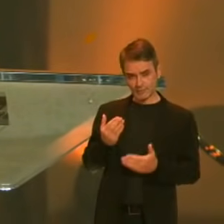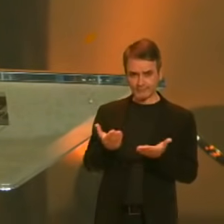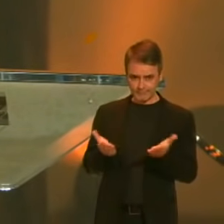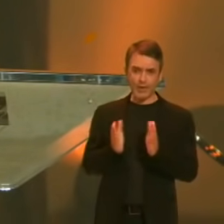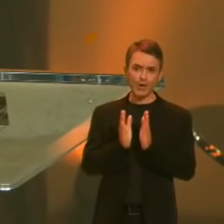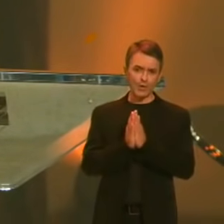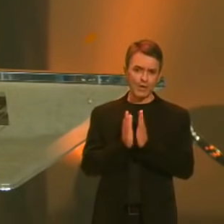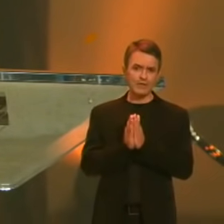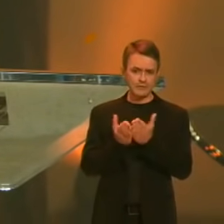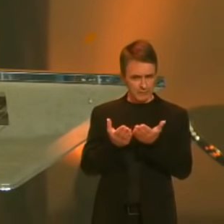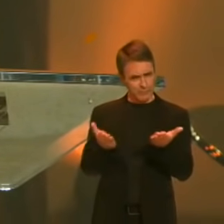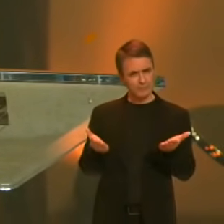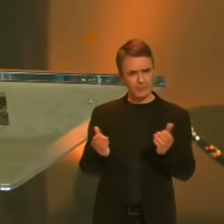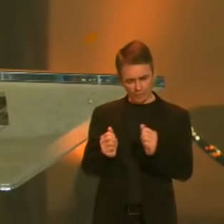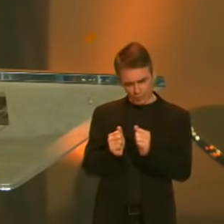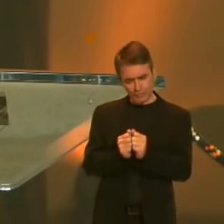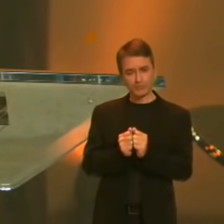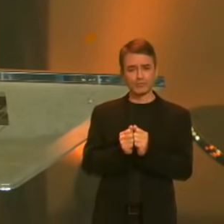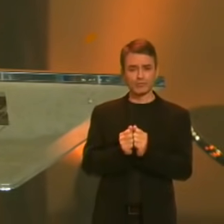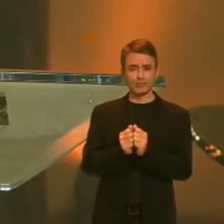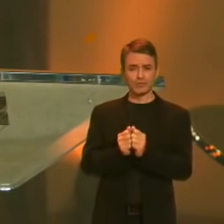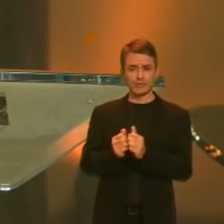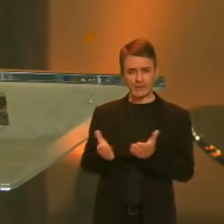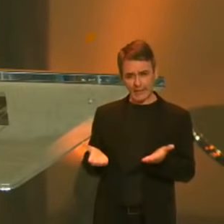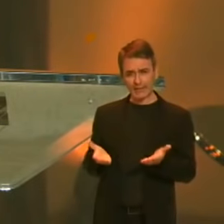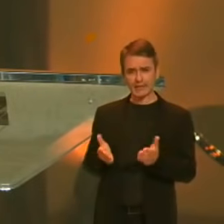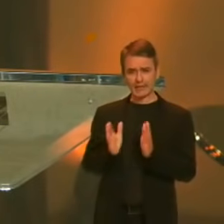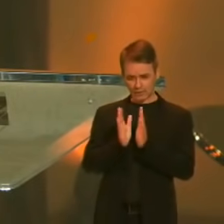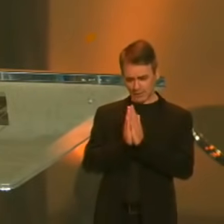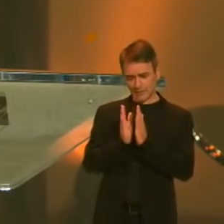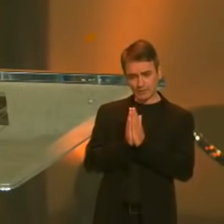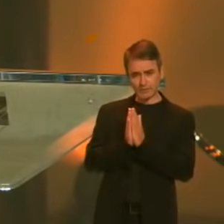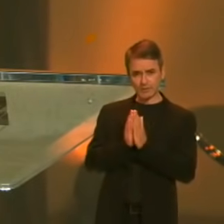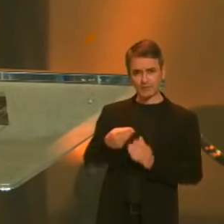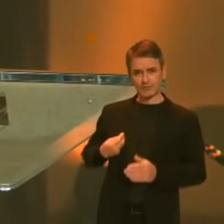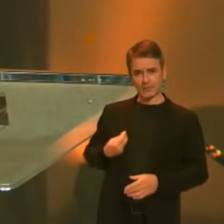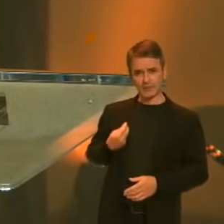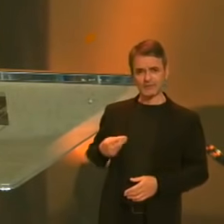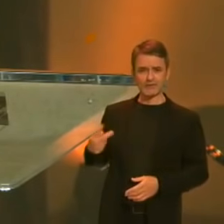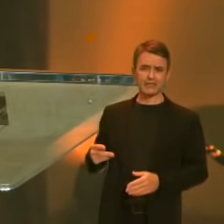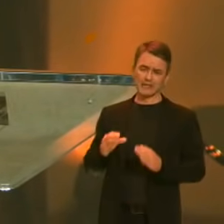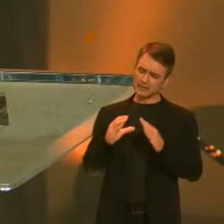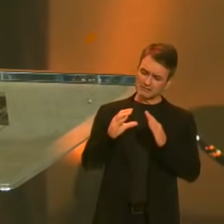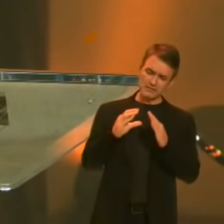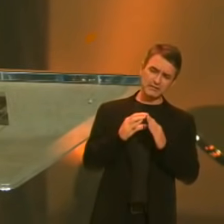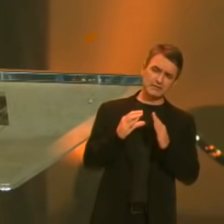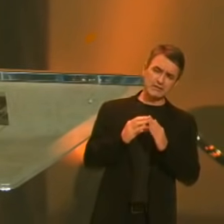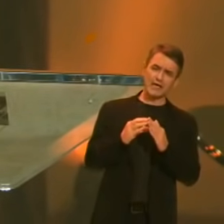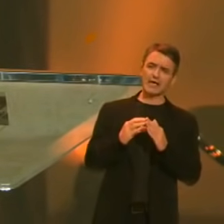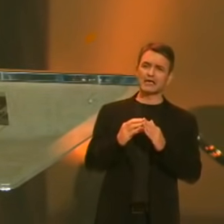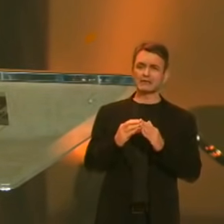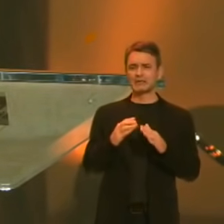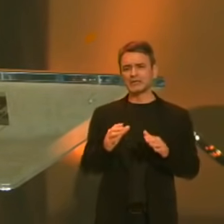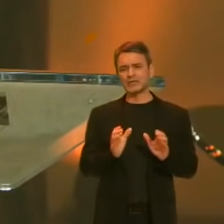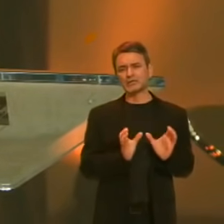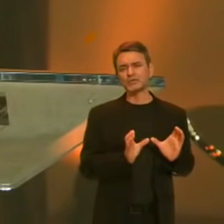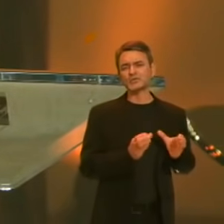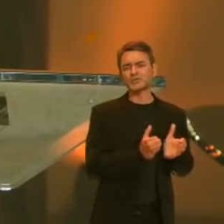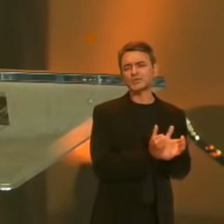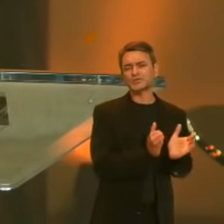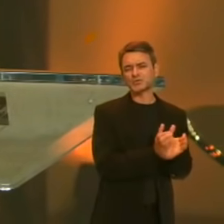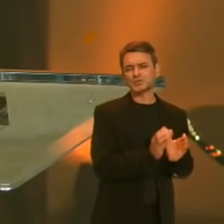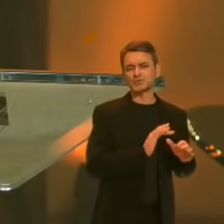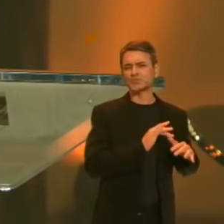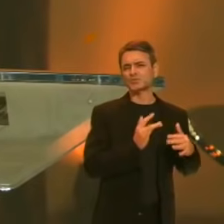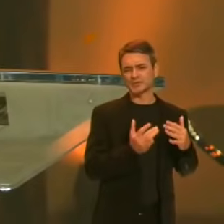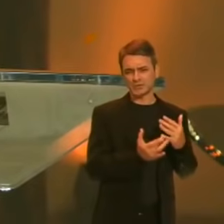para que vocês estejam conosco nessa batalha de oração, nas suas células, nas suas redes, não é? Levantem um